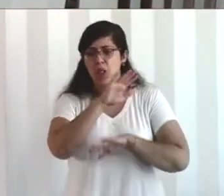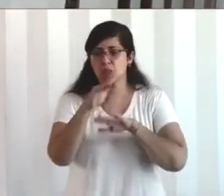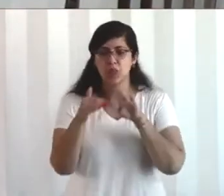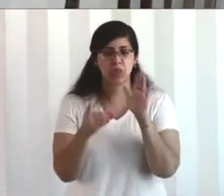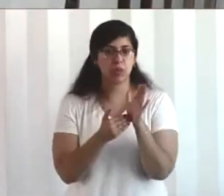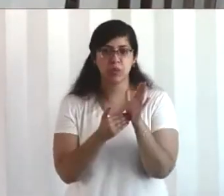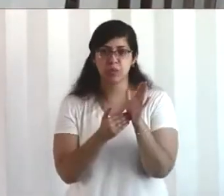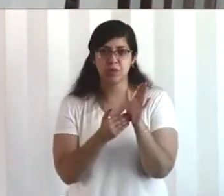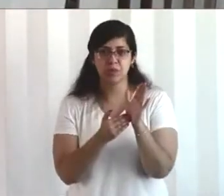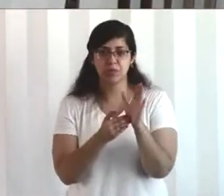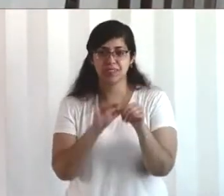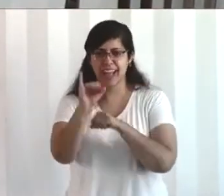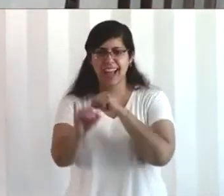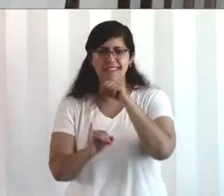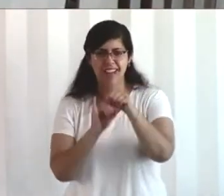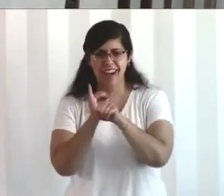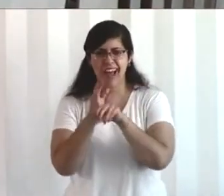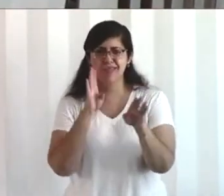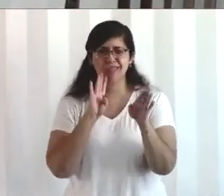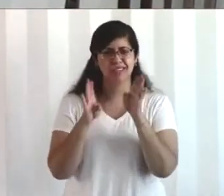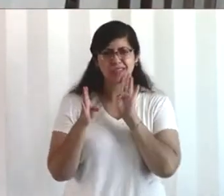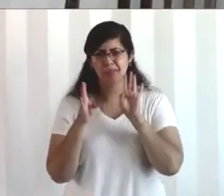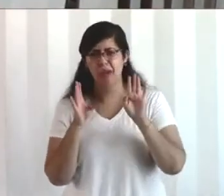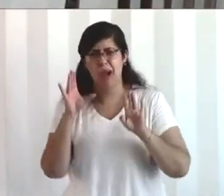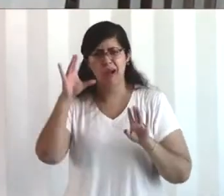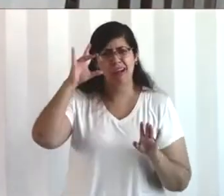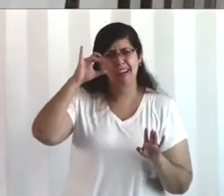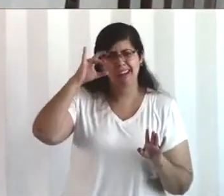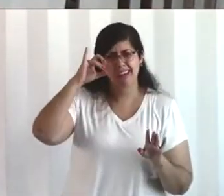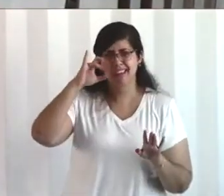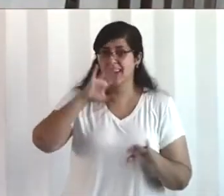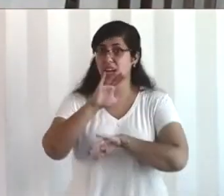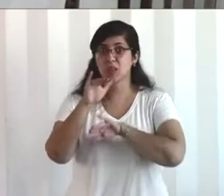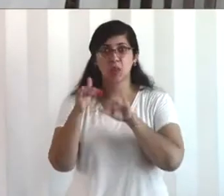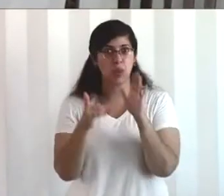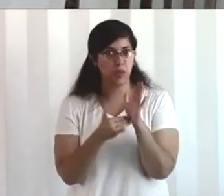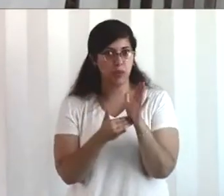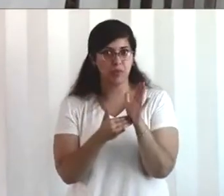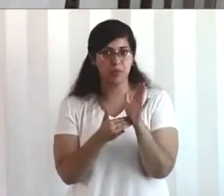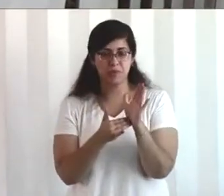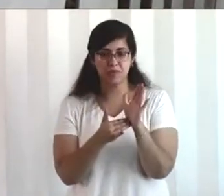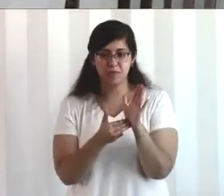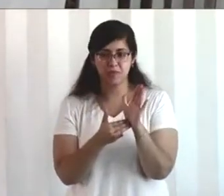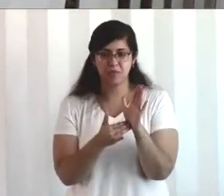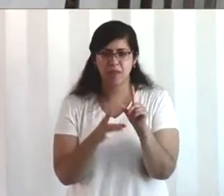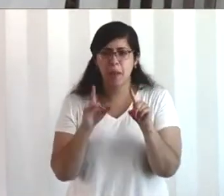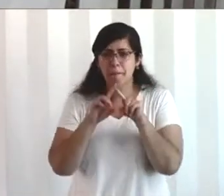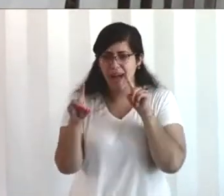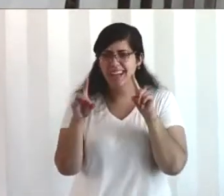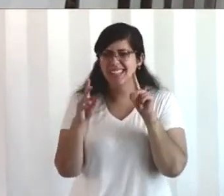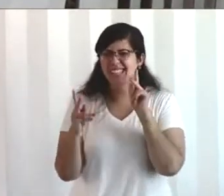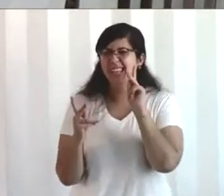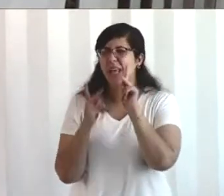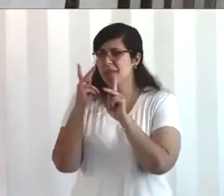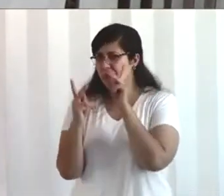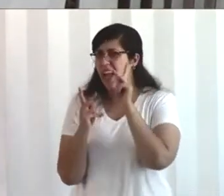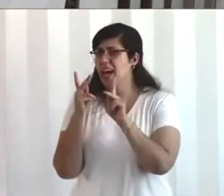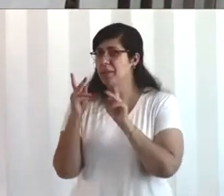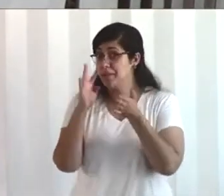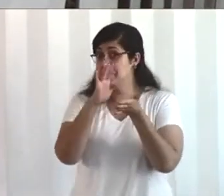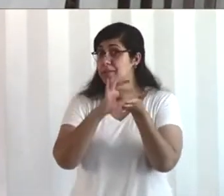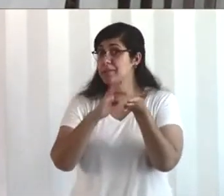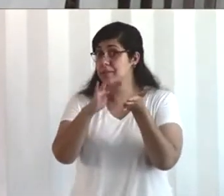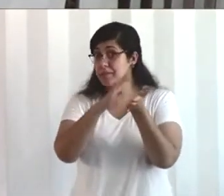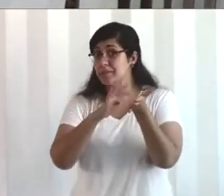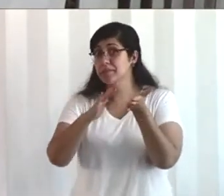sociais. Lá, a nossa vestimenta não é a roupa física que temos, mas nossas palavras. Então cristãos